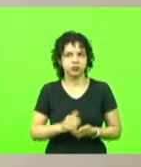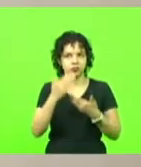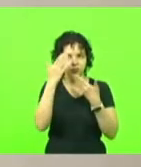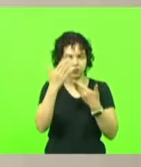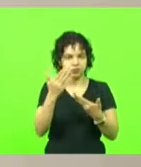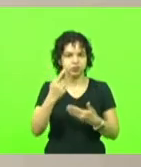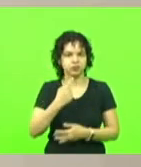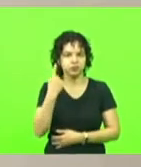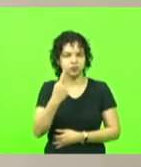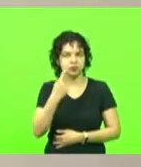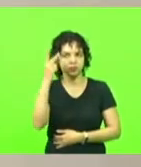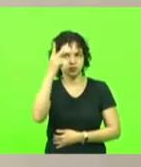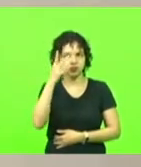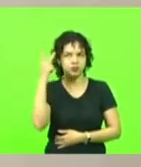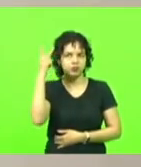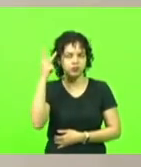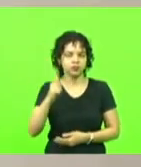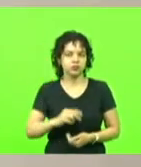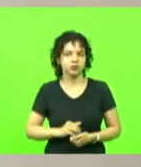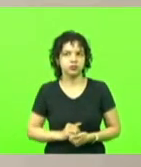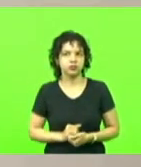Obrigado.